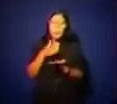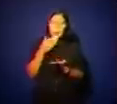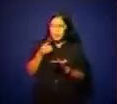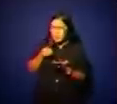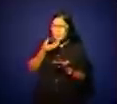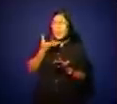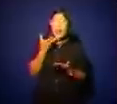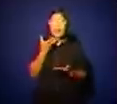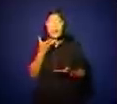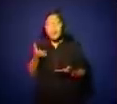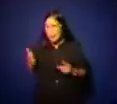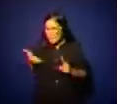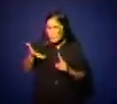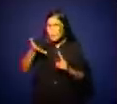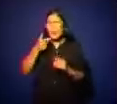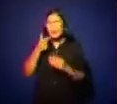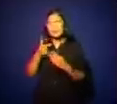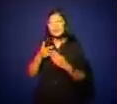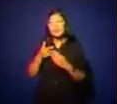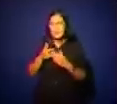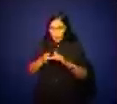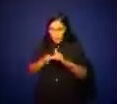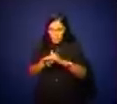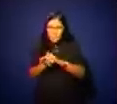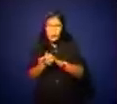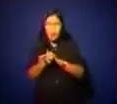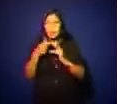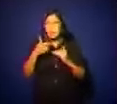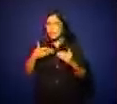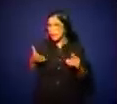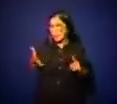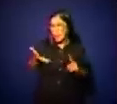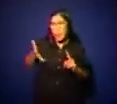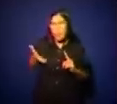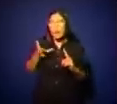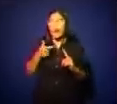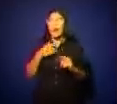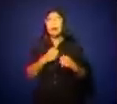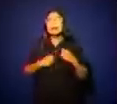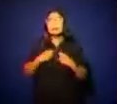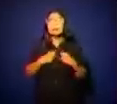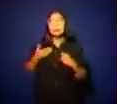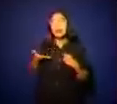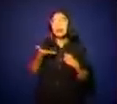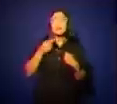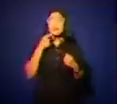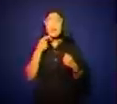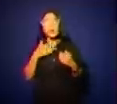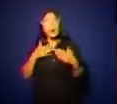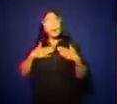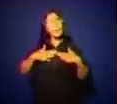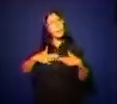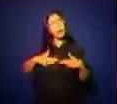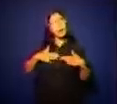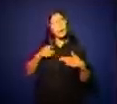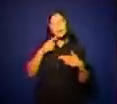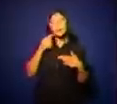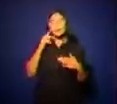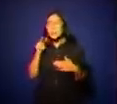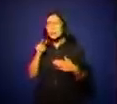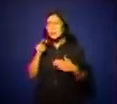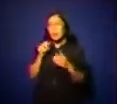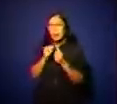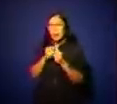de boa vontade né o investidor é muito apressado é muito afoito né e assim Acho que a gente tem uma um pouco mais de boa vontade com o governo né como